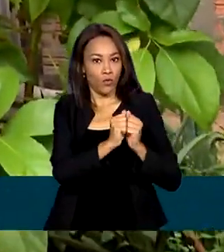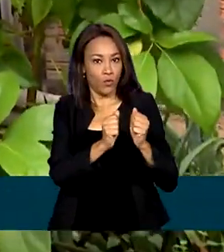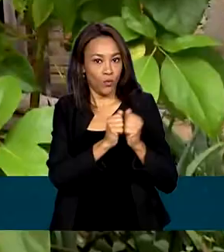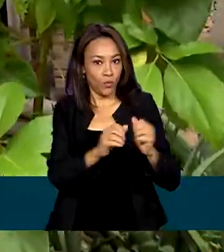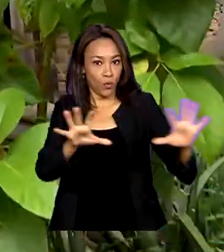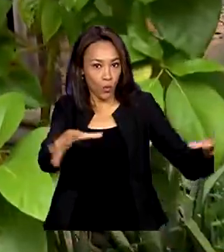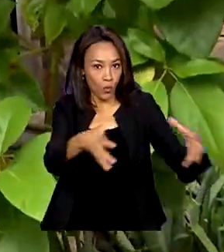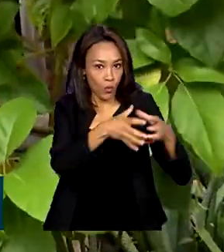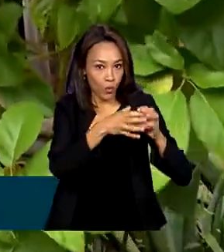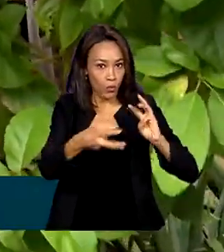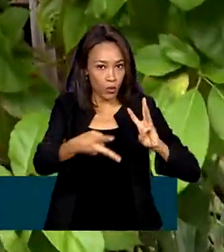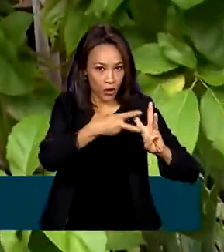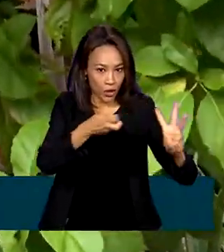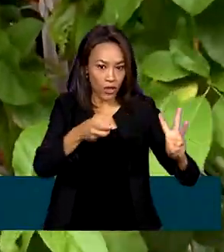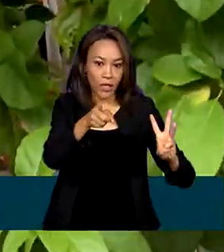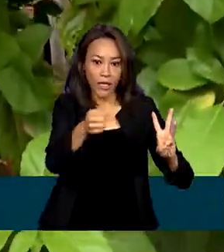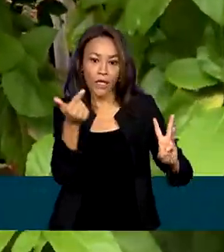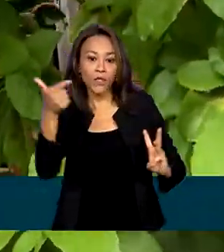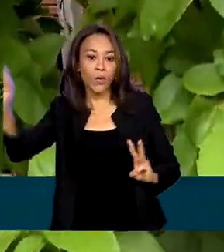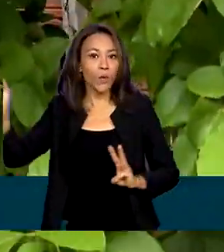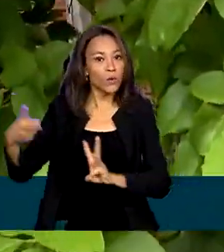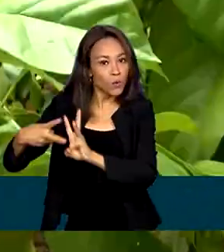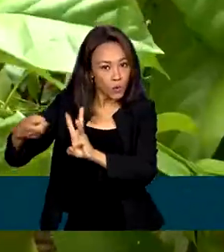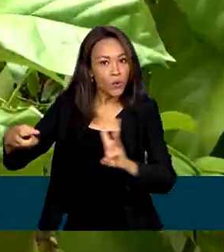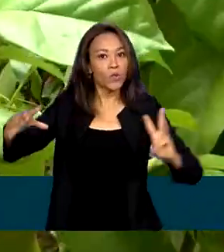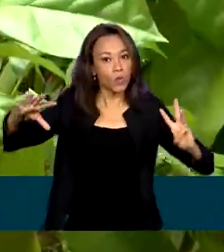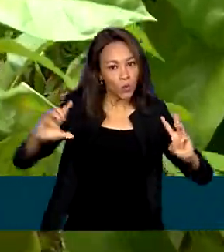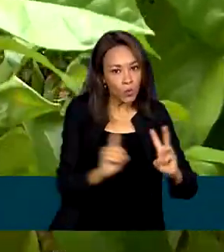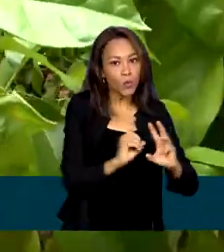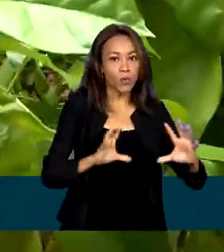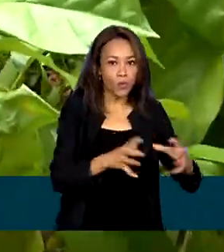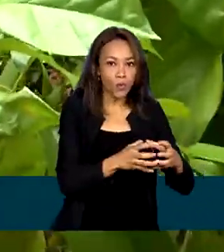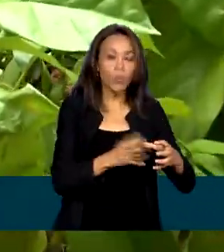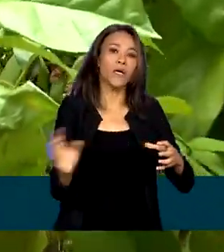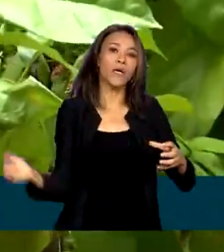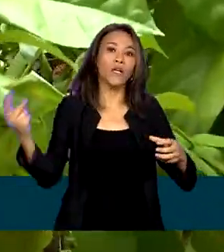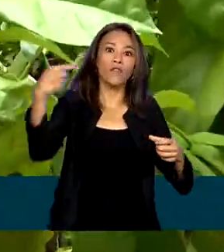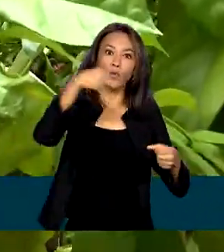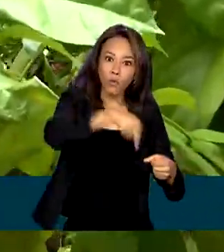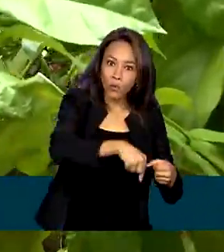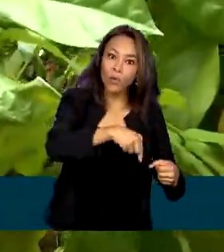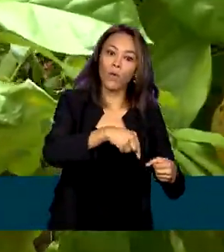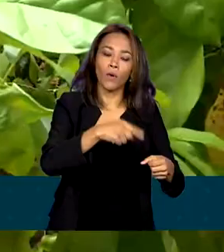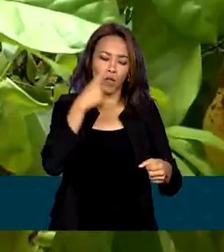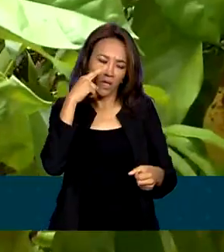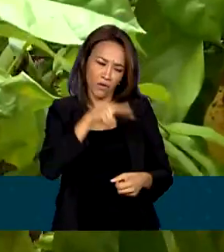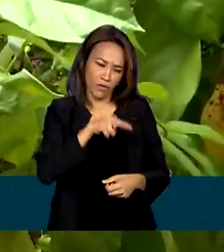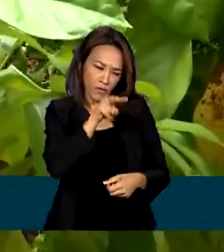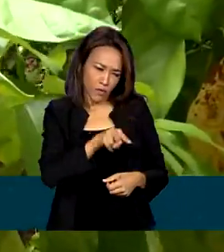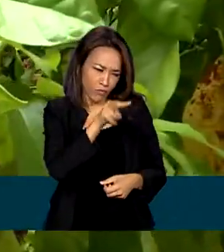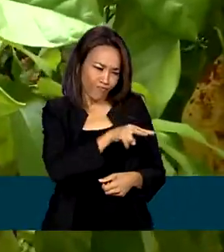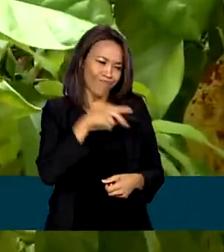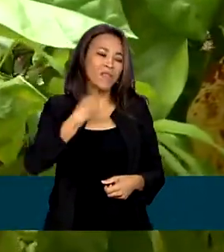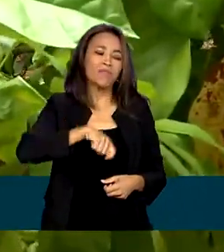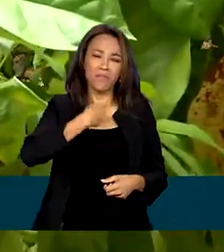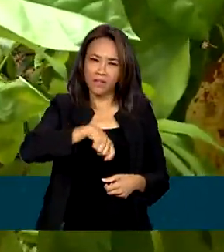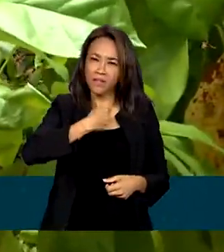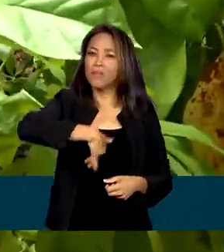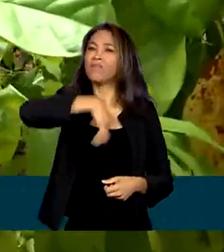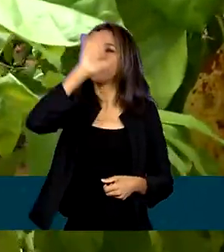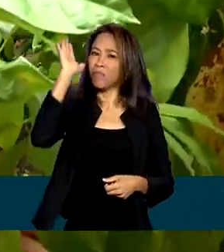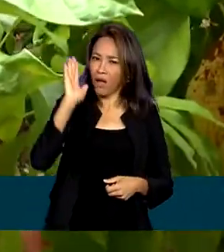liderança indígena Makuxi, que trabalha na área da saúde. Ele voltou de lá na última terça-feira e avaliou que é preciso mais do que